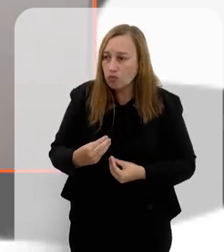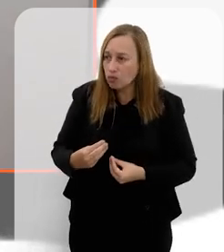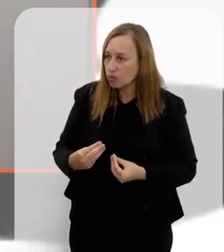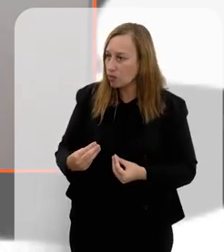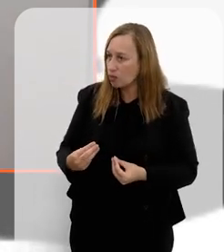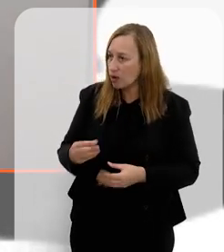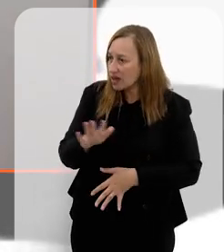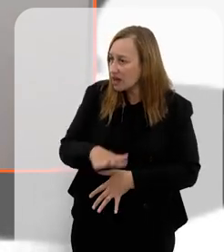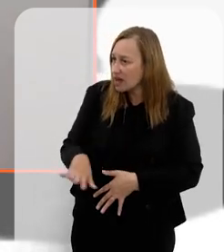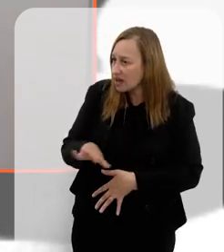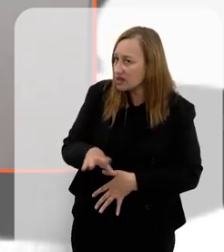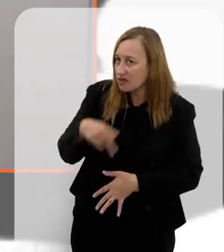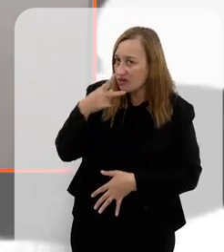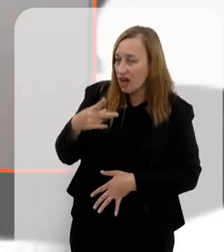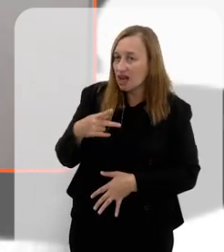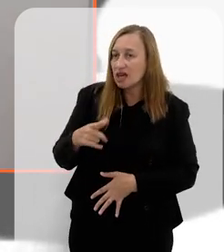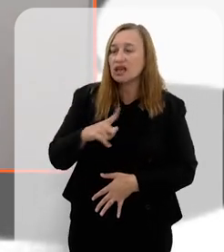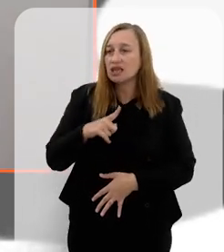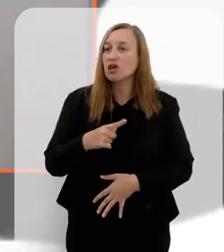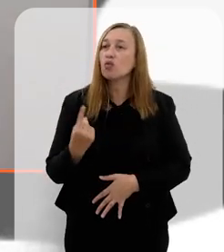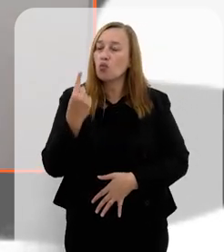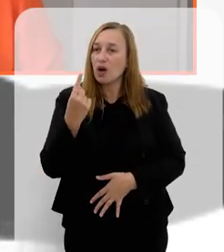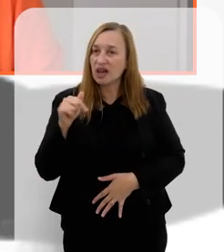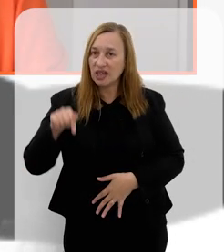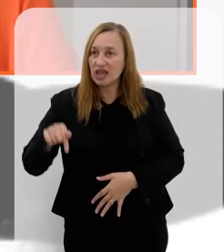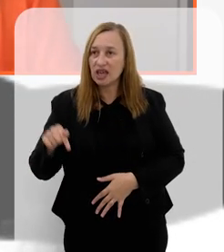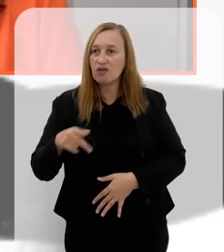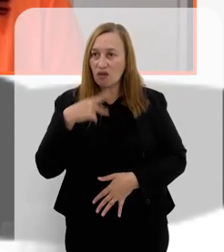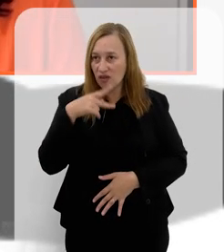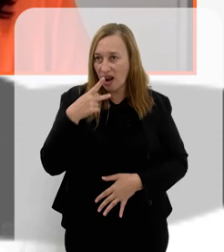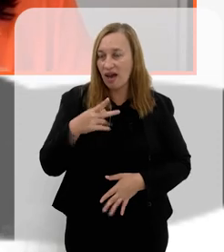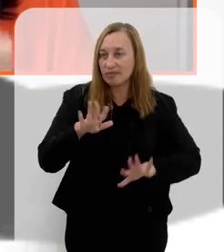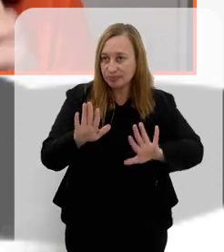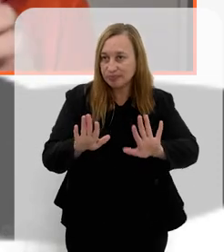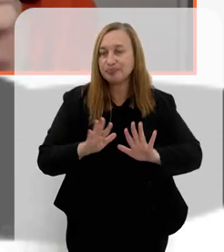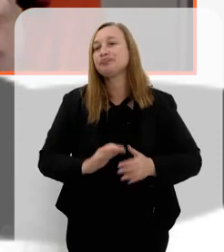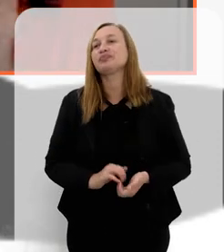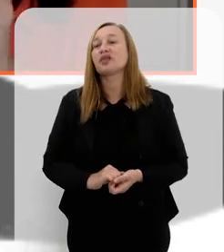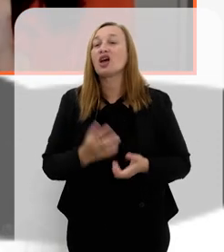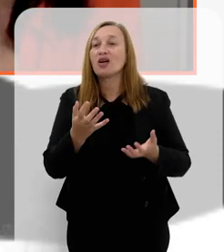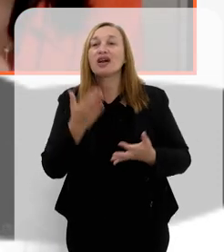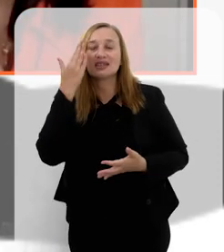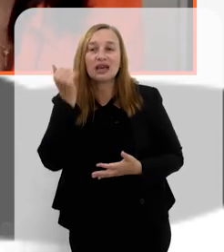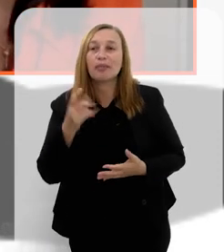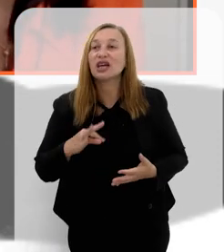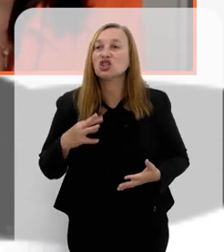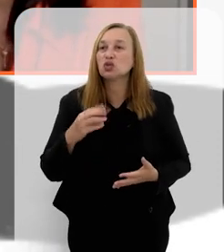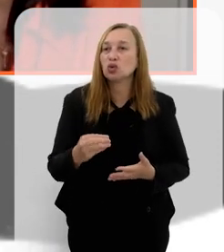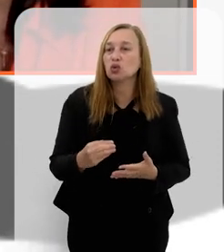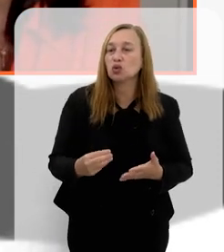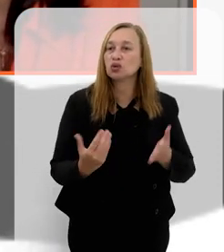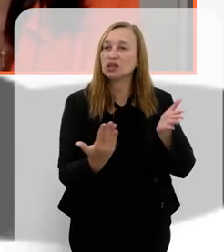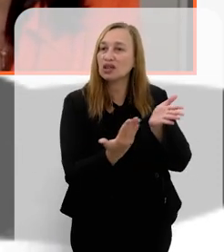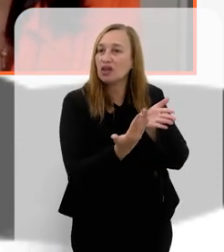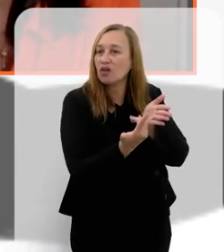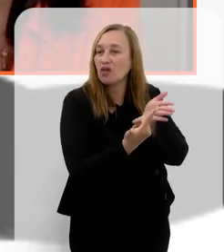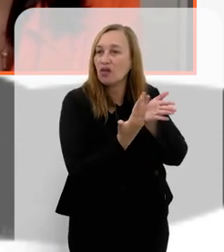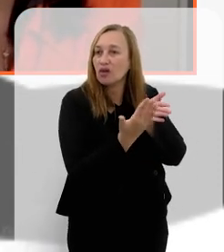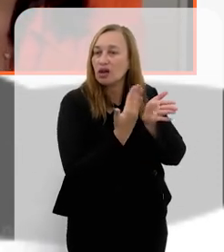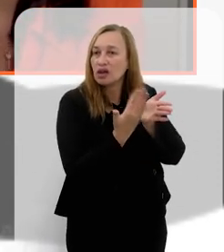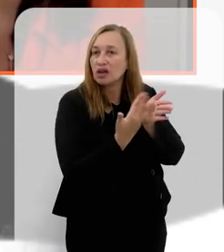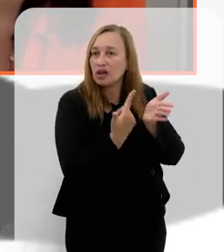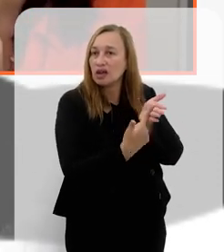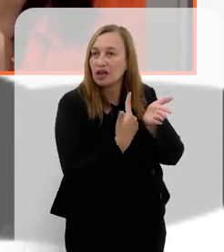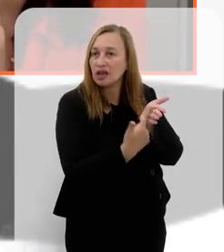dessa? Até tem uma aqui que eu gostaria de citar. Ó. Compartilha com a gente, estamos aqui para isso. Quero saber todas. Lenoir,